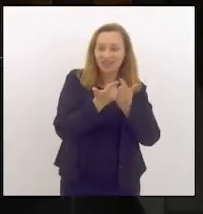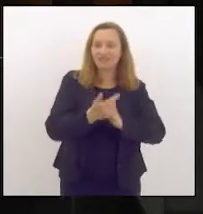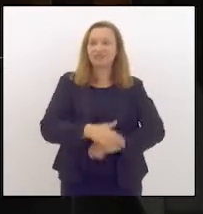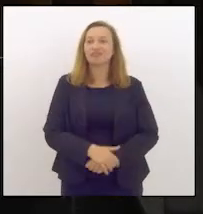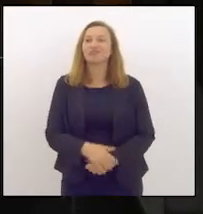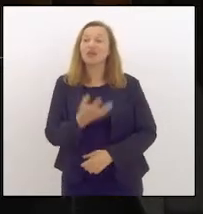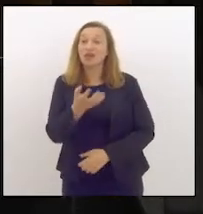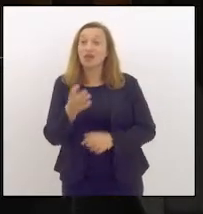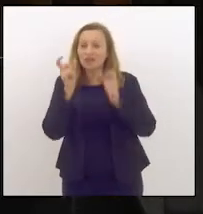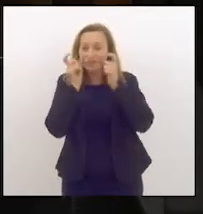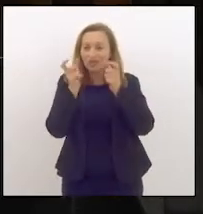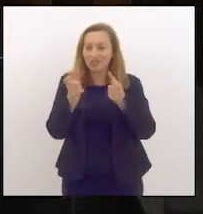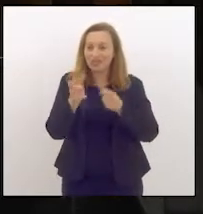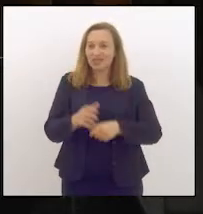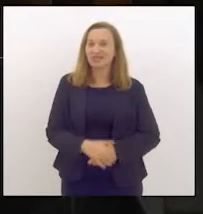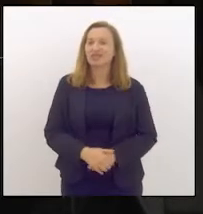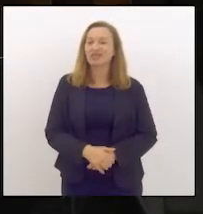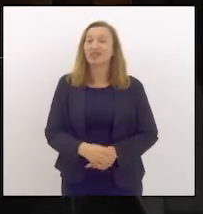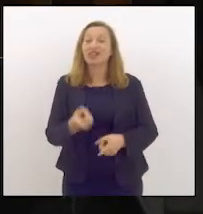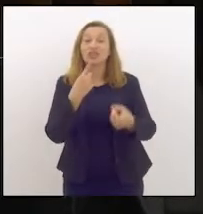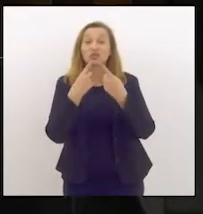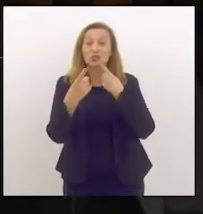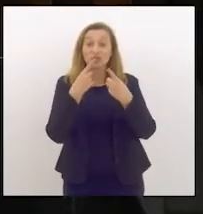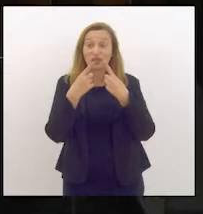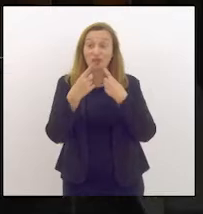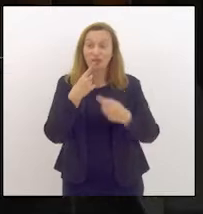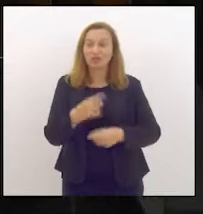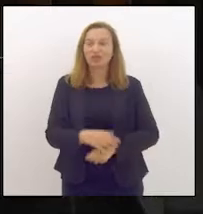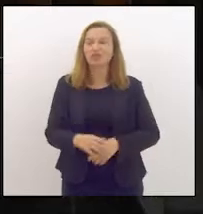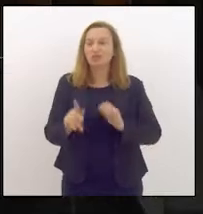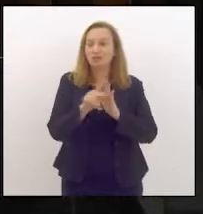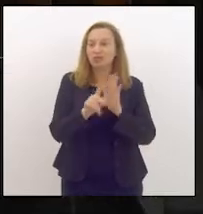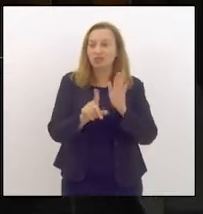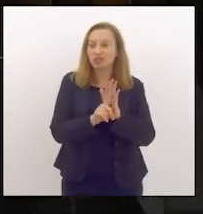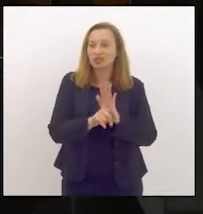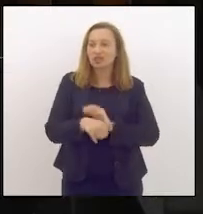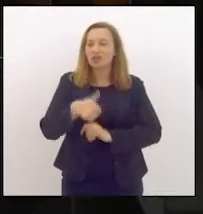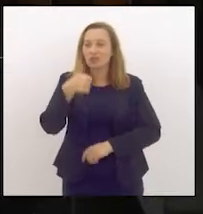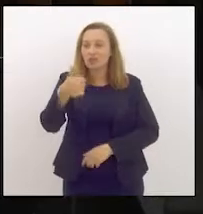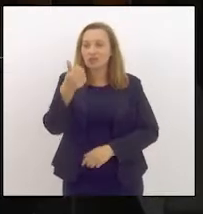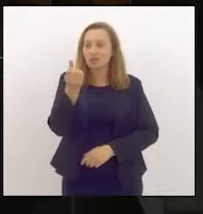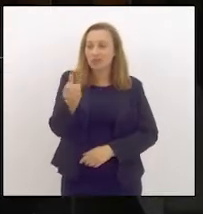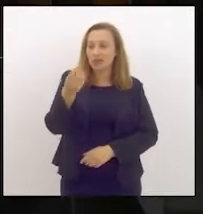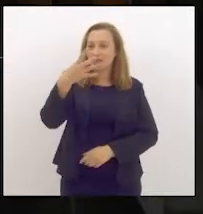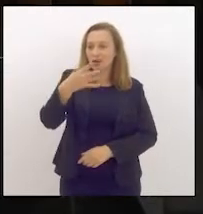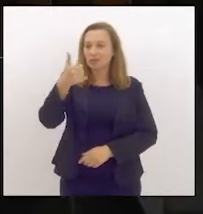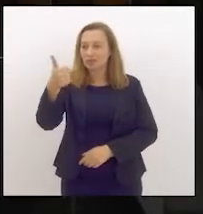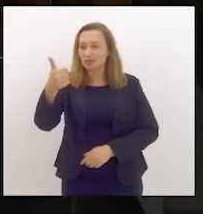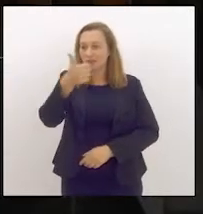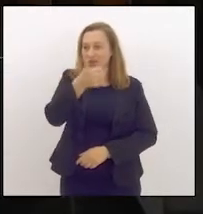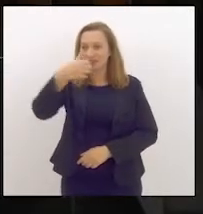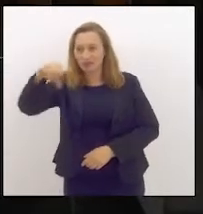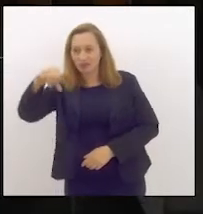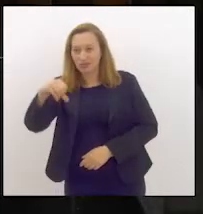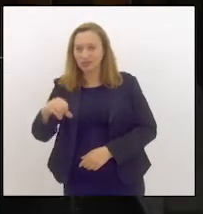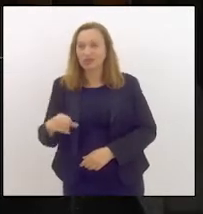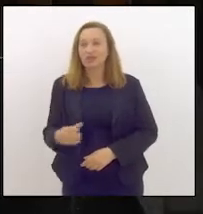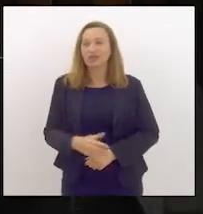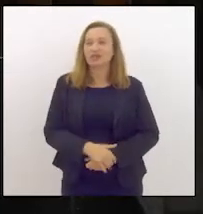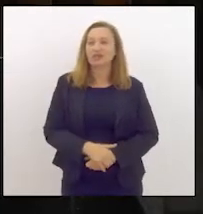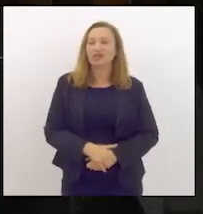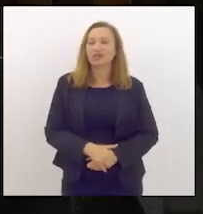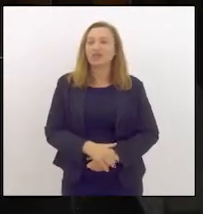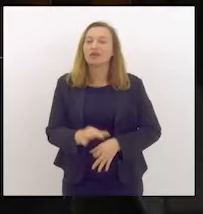eu quero chamar atenção que o que está em discussão é um projeto de lei nº 1641 2019 que